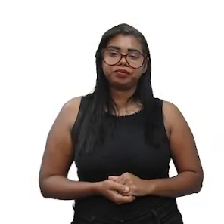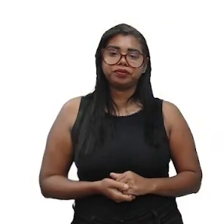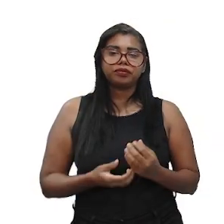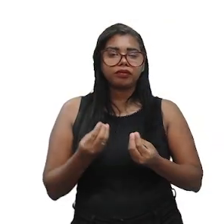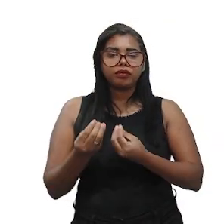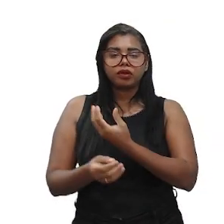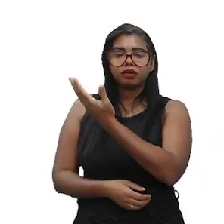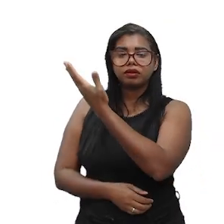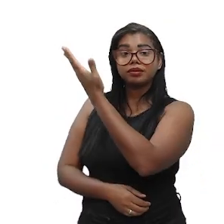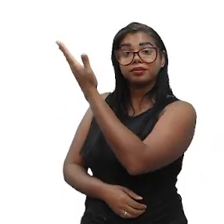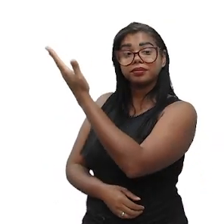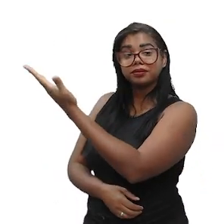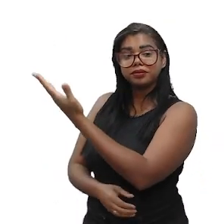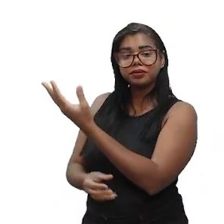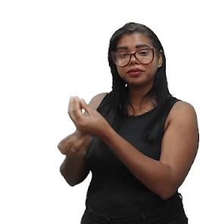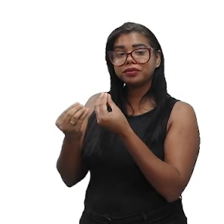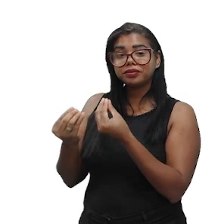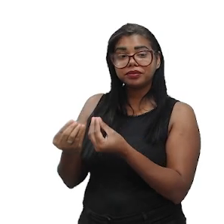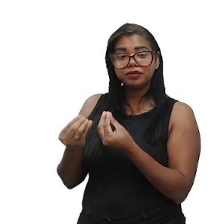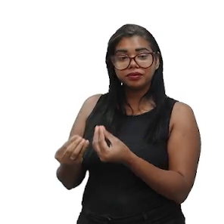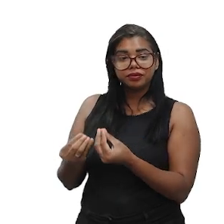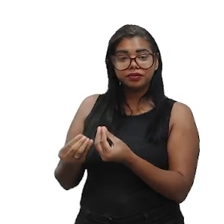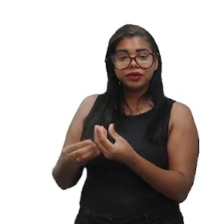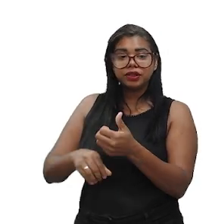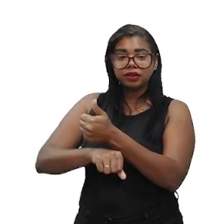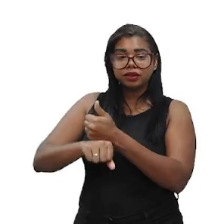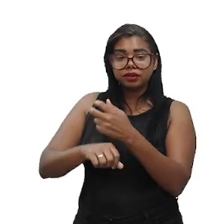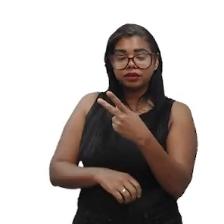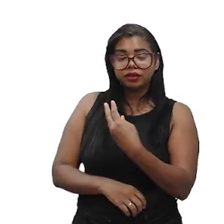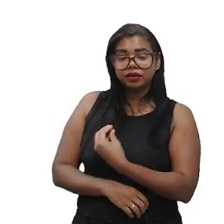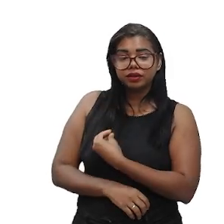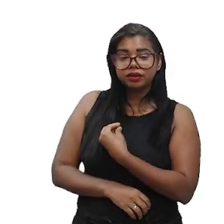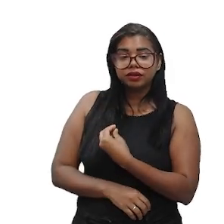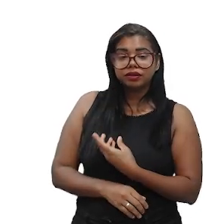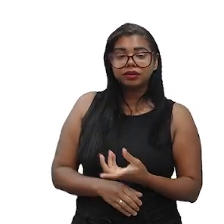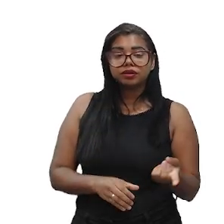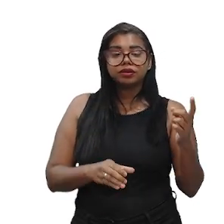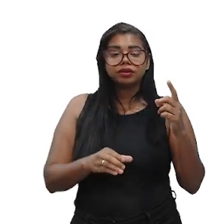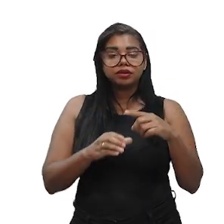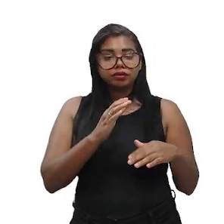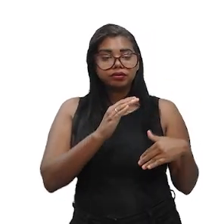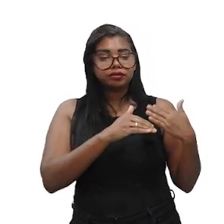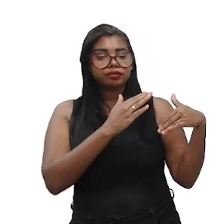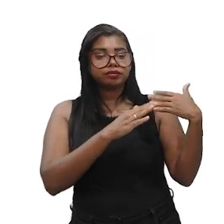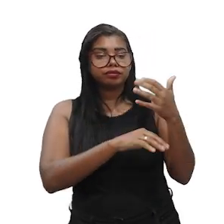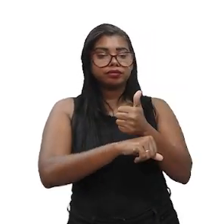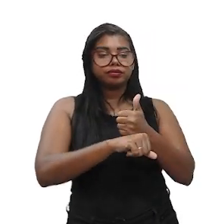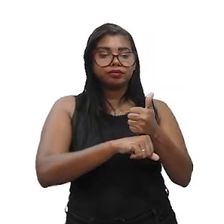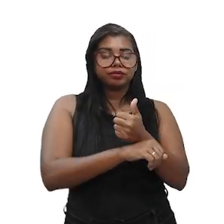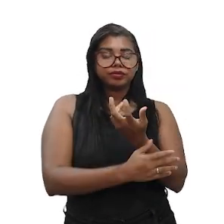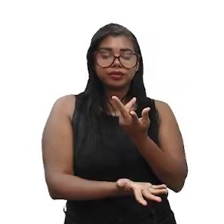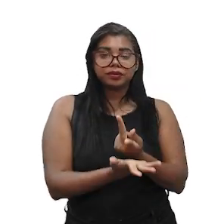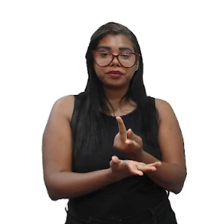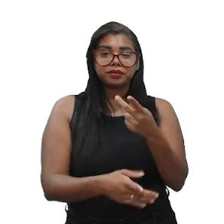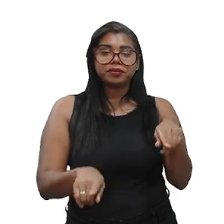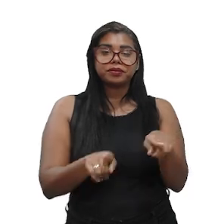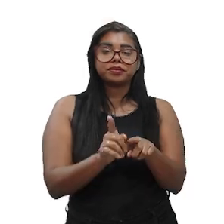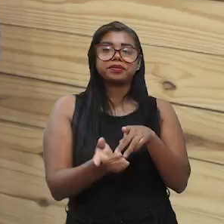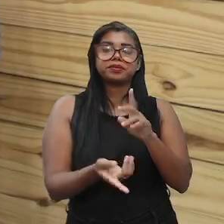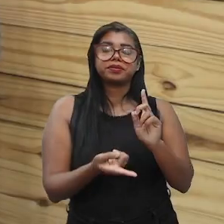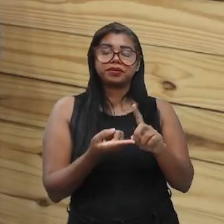essa estagnação na carreira e o que fazer para retomar esse meu crescimento profissional? Porque muitas vezes o